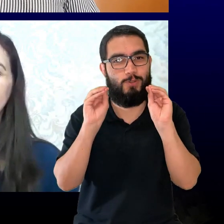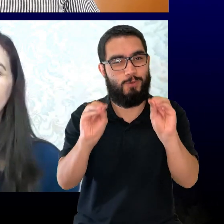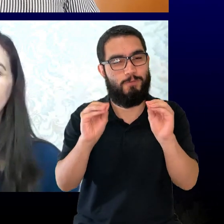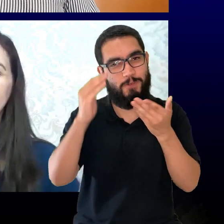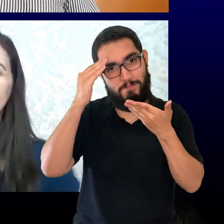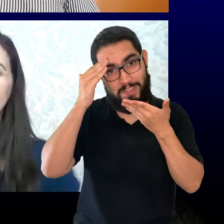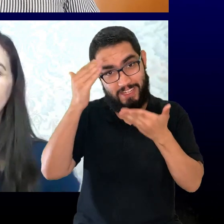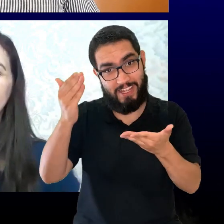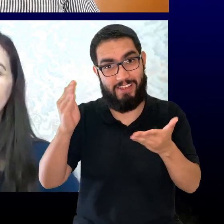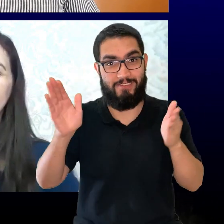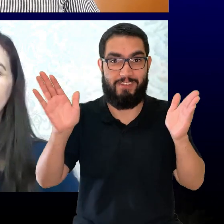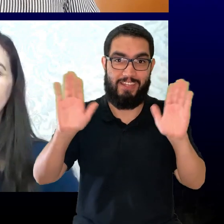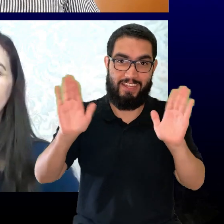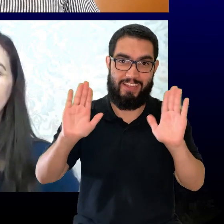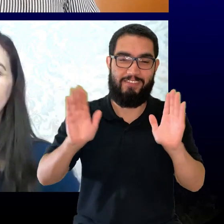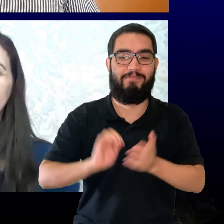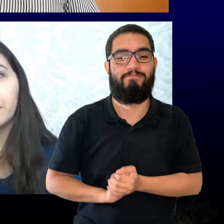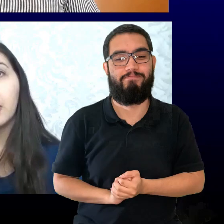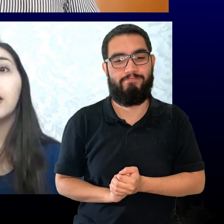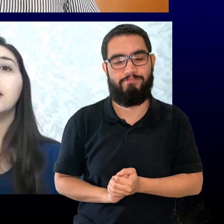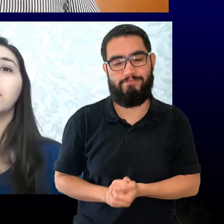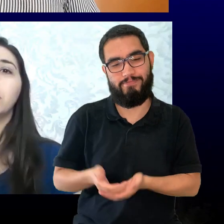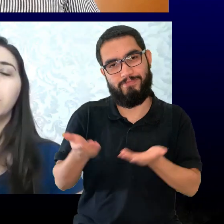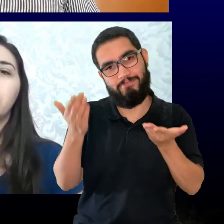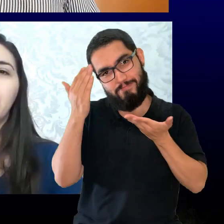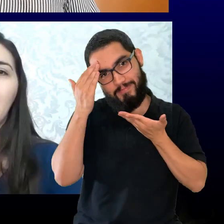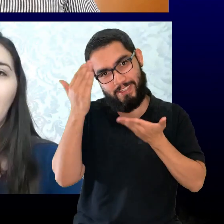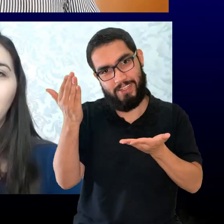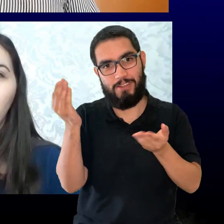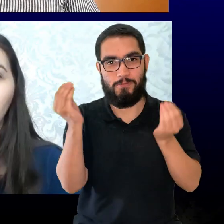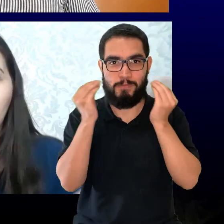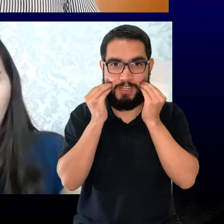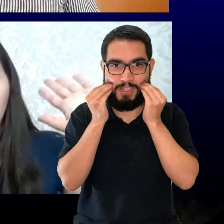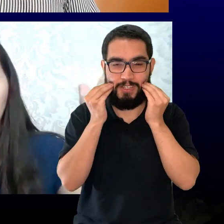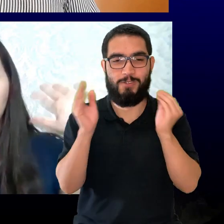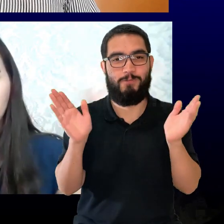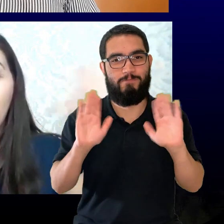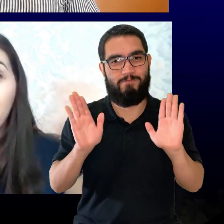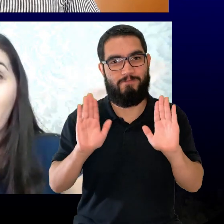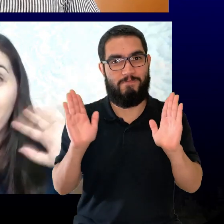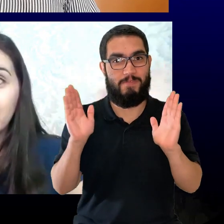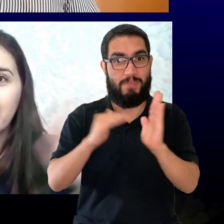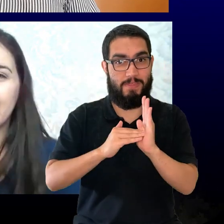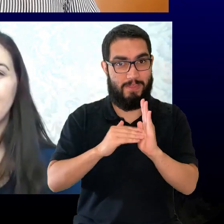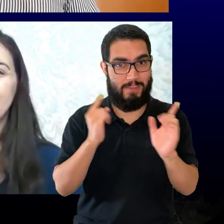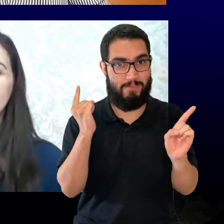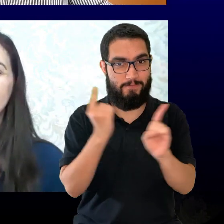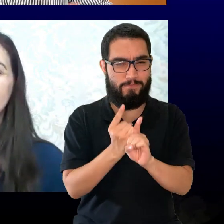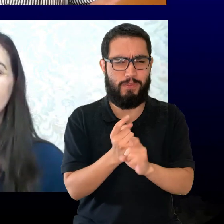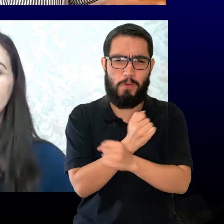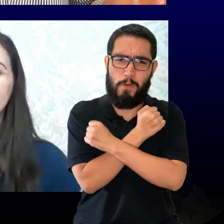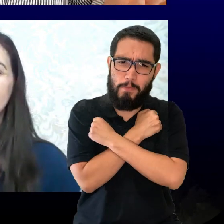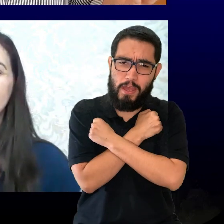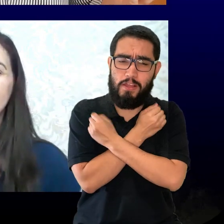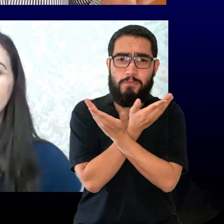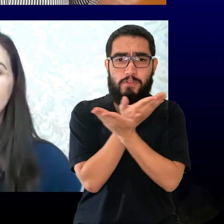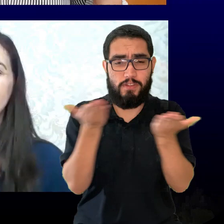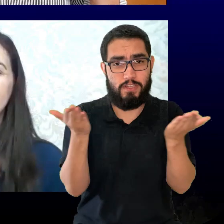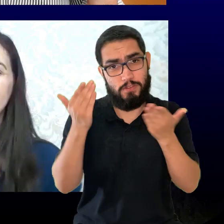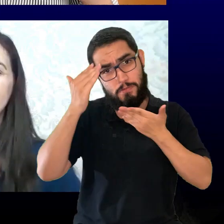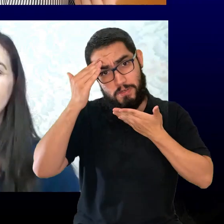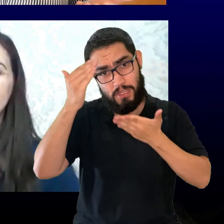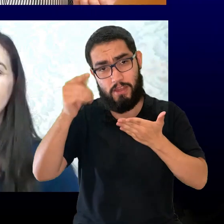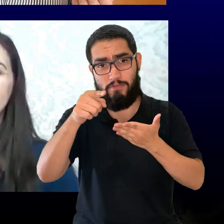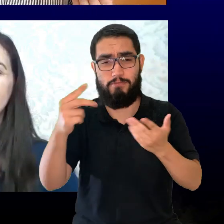beijo, muito obrigada e até breve. Então, gente, obrigada. Um beijo. Até a próxima. Um grande abraço para